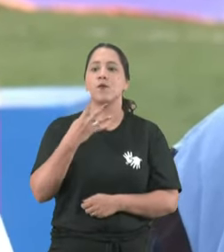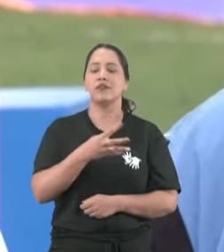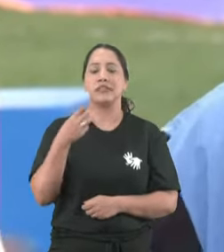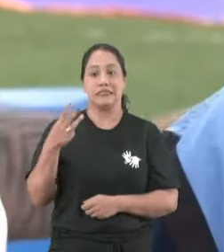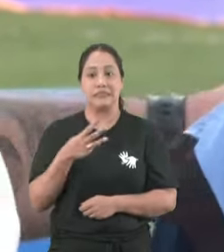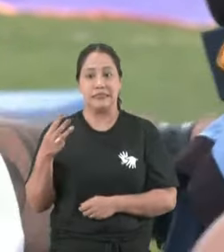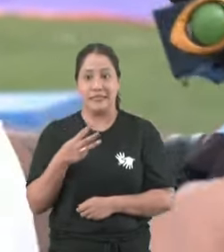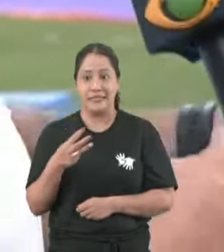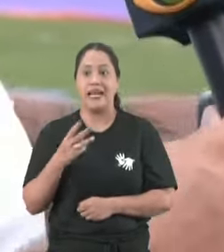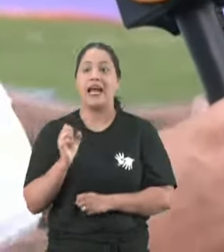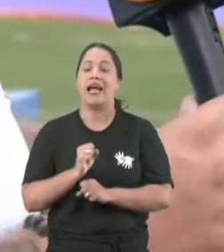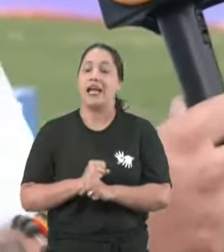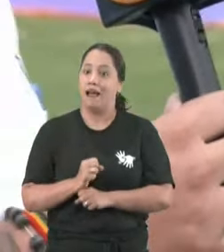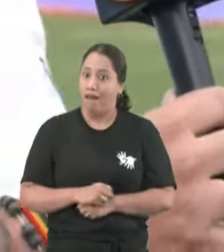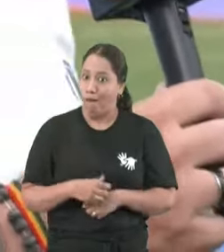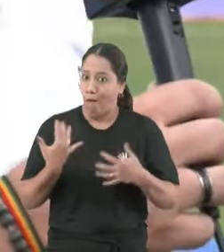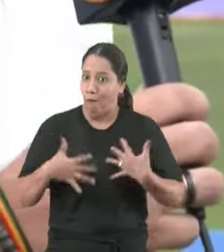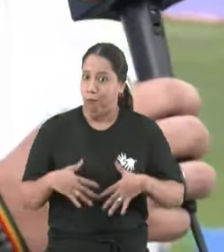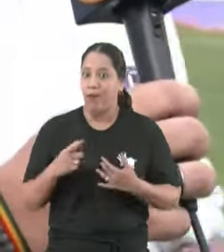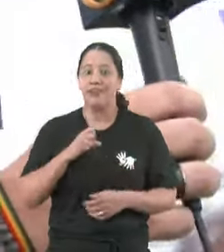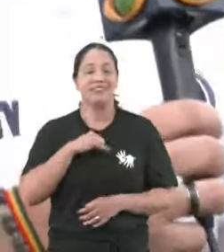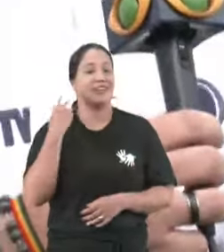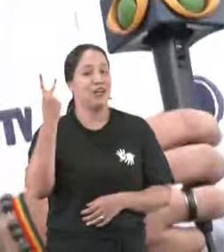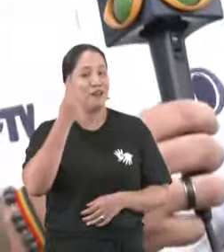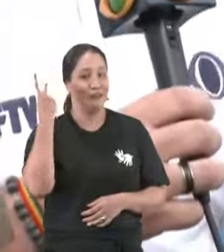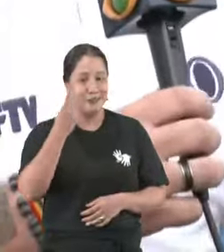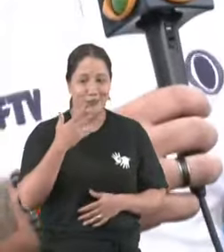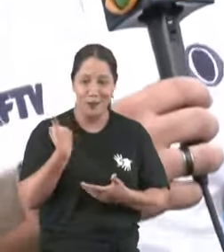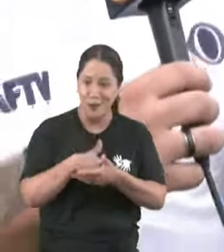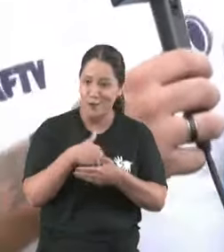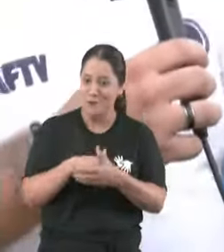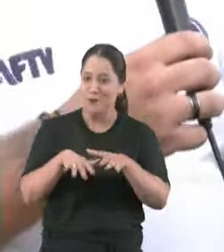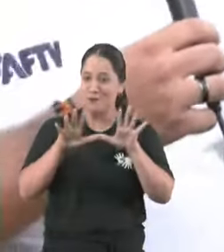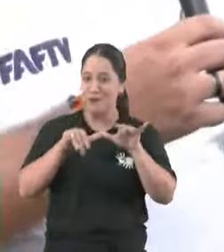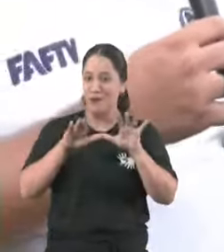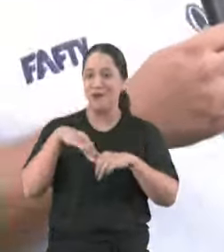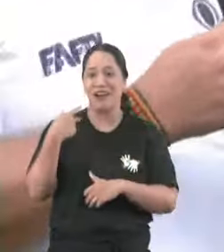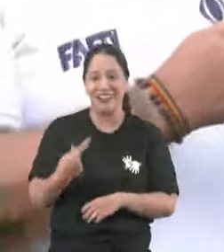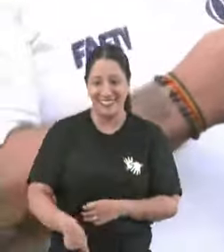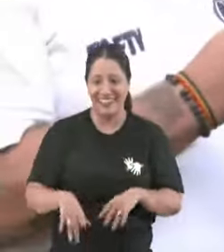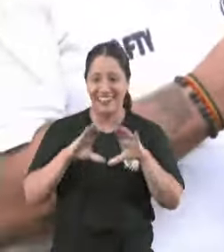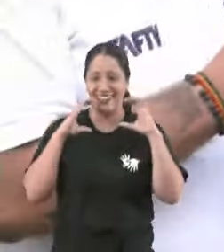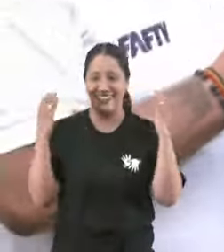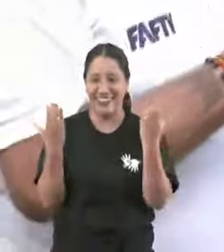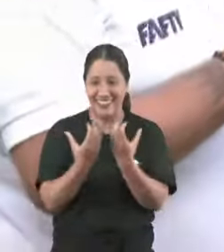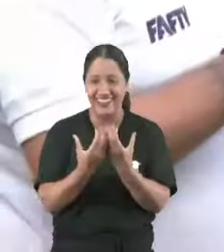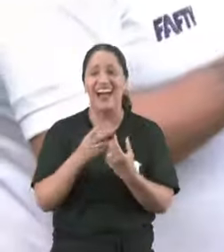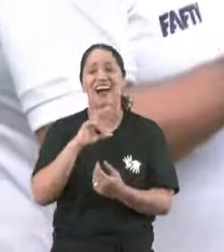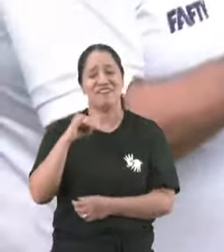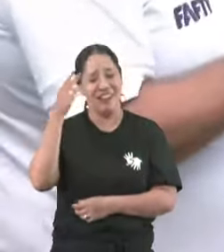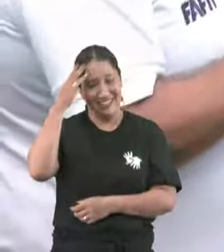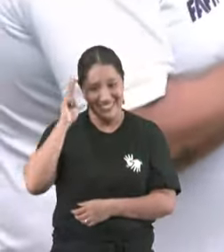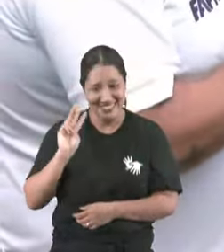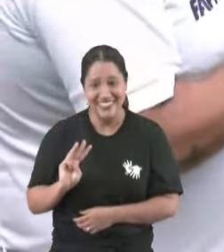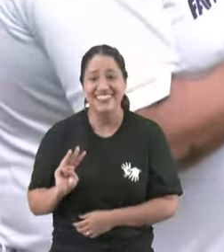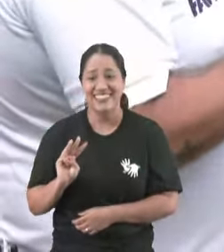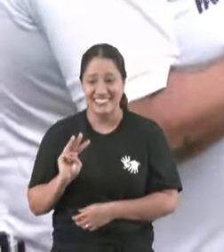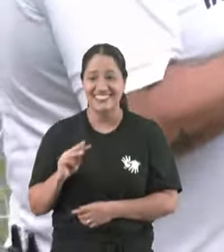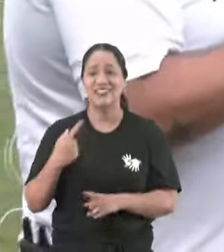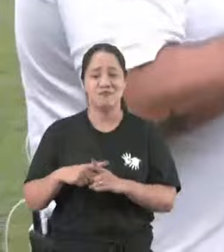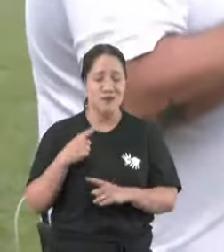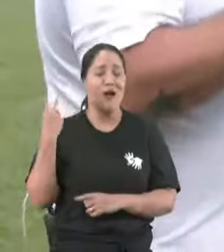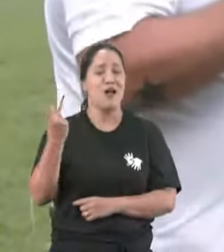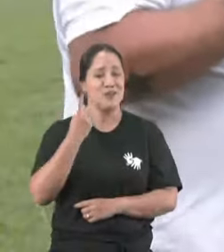1.433. Se ele for contar a história toda do futebol, do ASA e daqui do Fumeirão, a gente vai passar uns 3 dias aqui, porque é muita